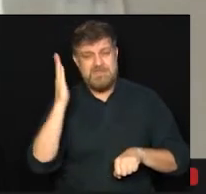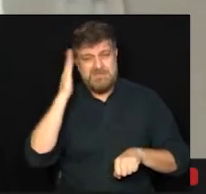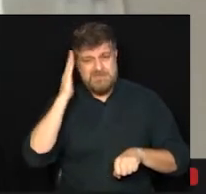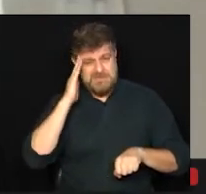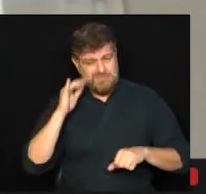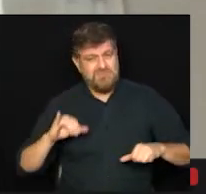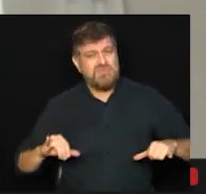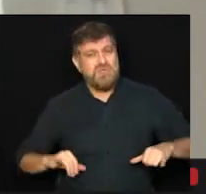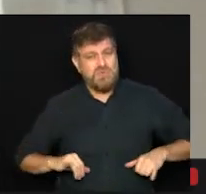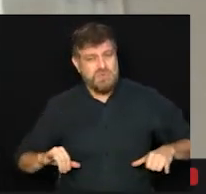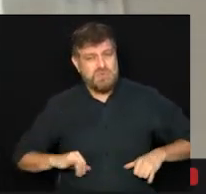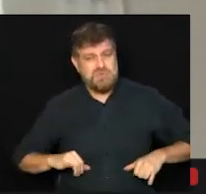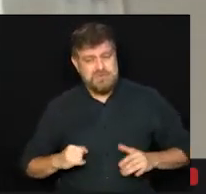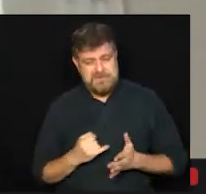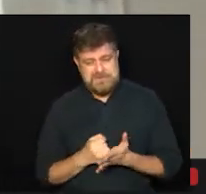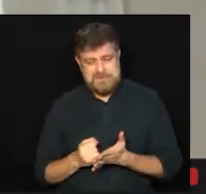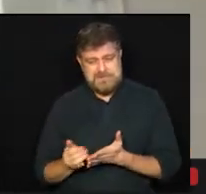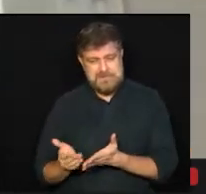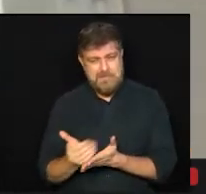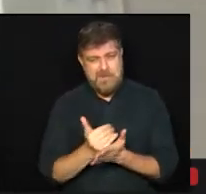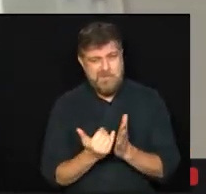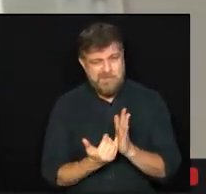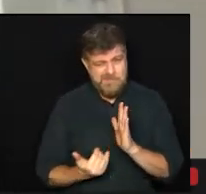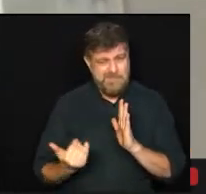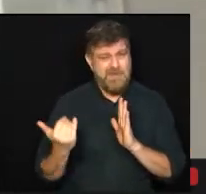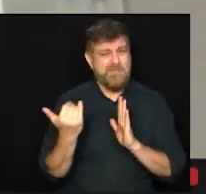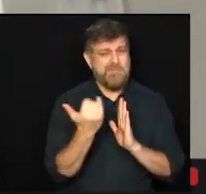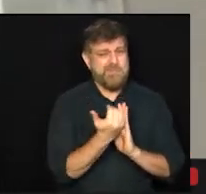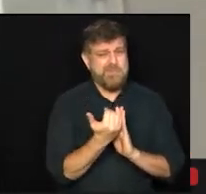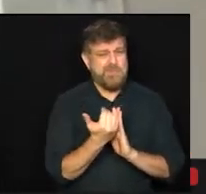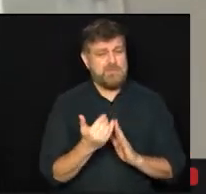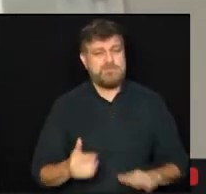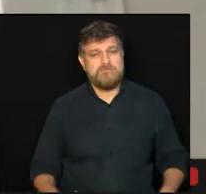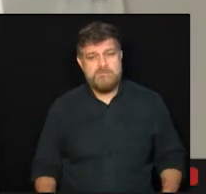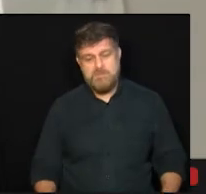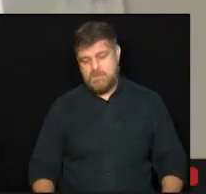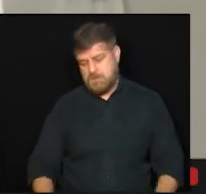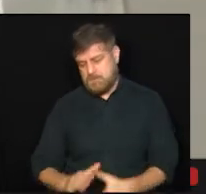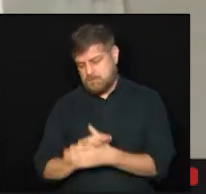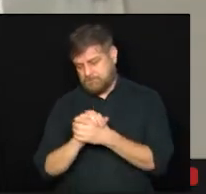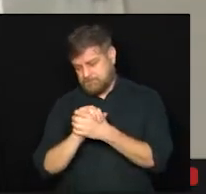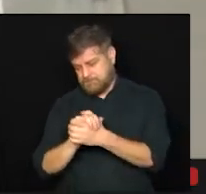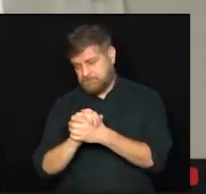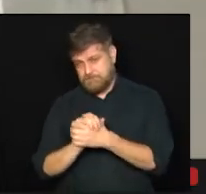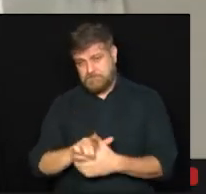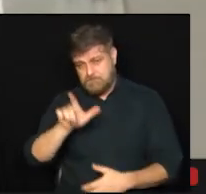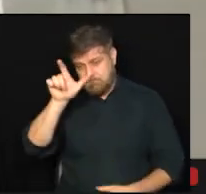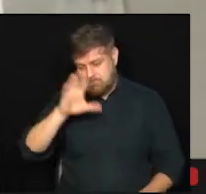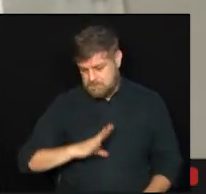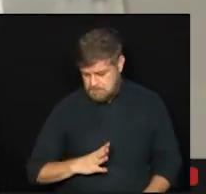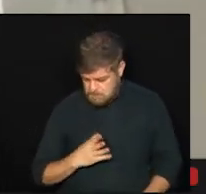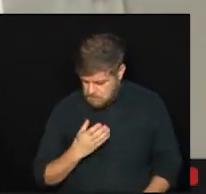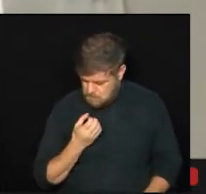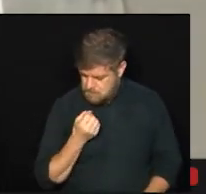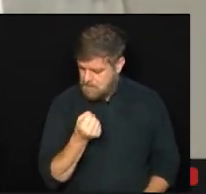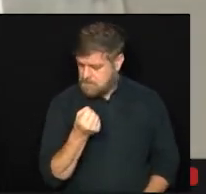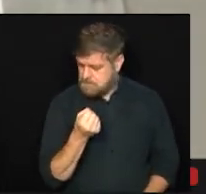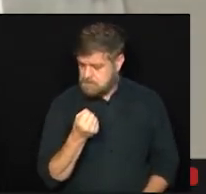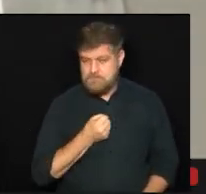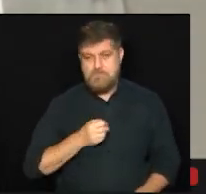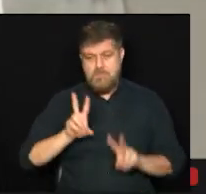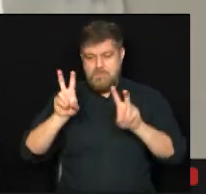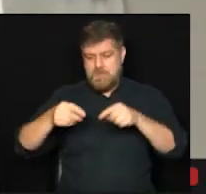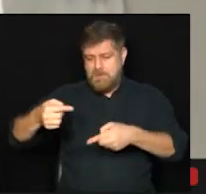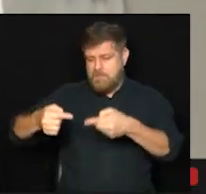sim. E te dou os parabéns pela coragem de abordar esse assunto,